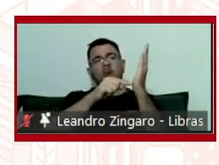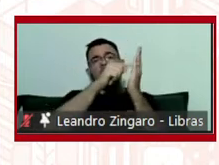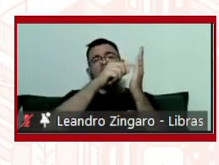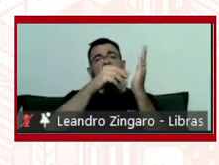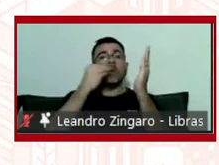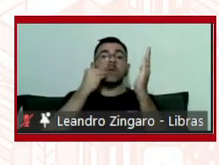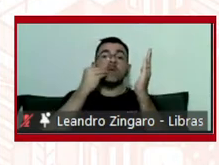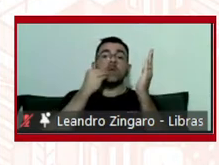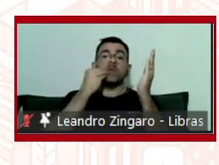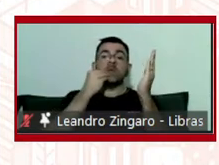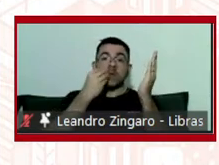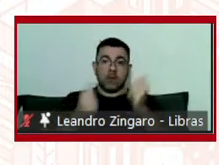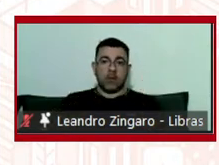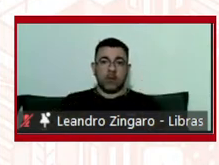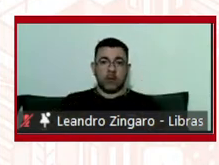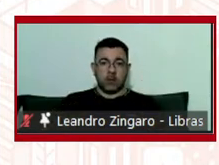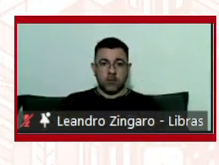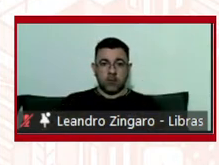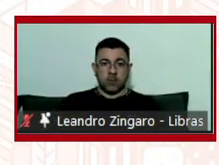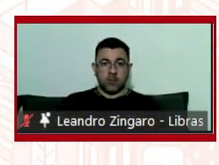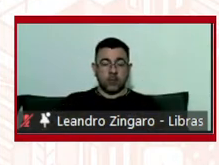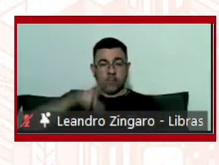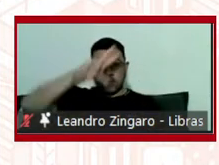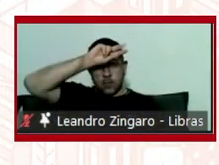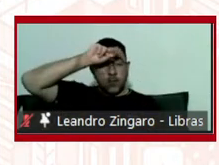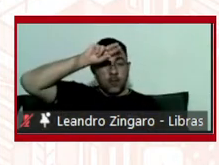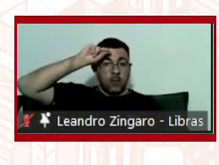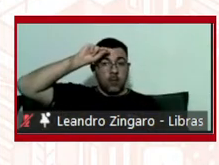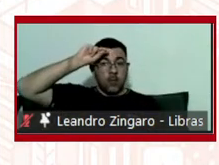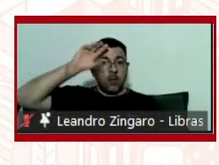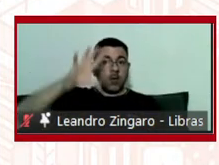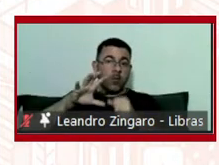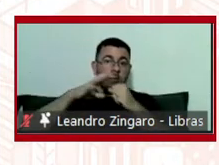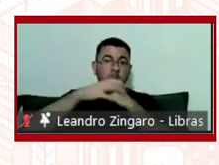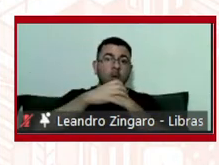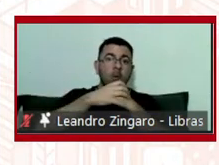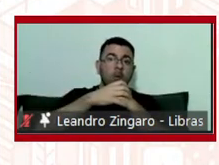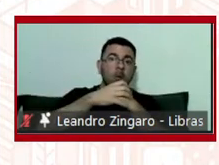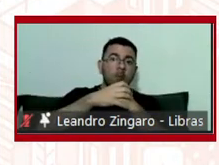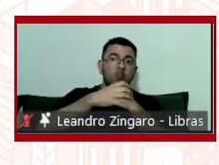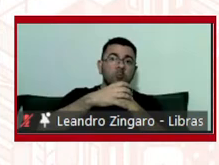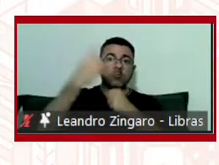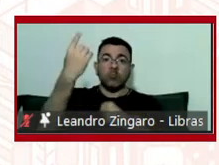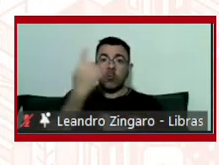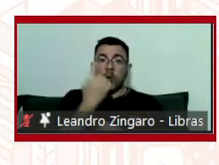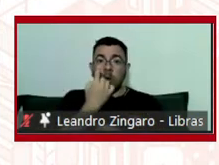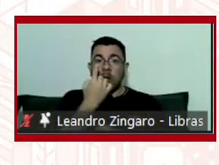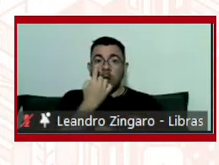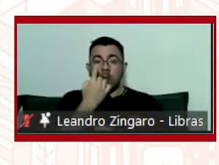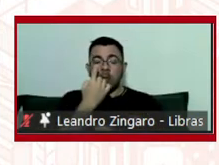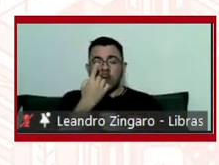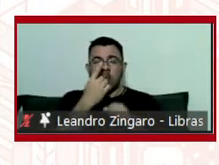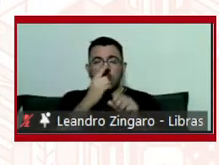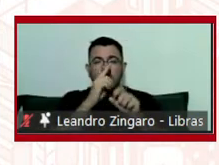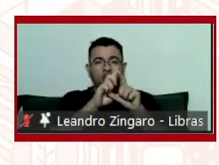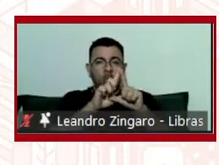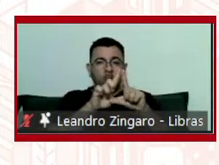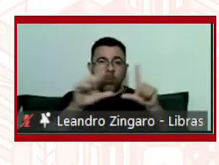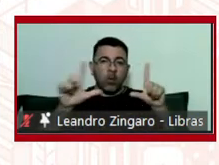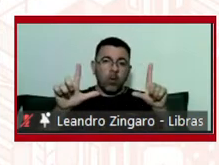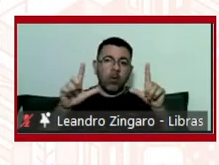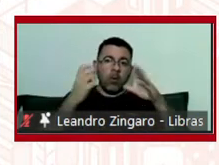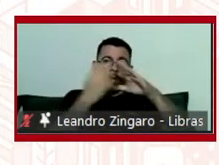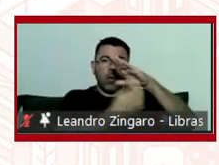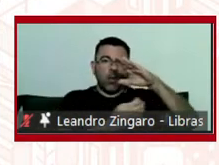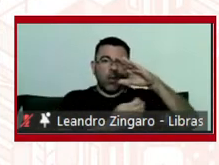né prefeito quando chegou a pandemia precisava criar alguma coisa nesse sentido então a gente criou uma plataforma que interliga empresa